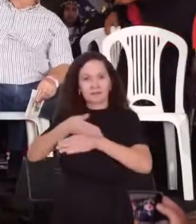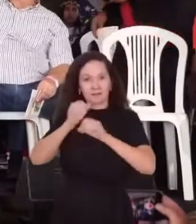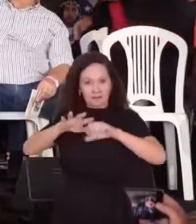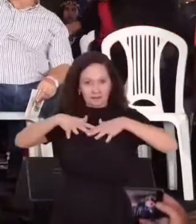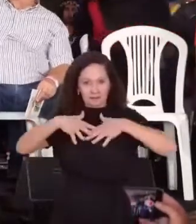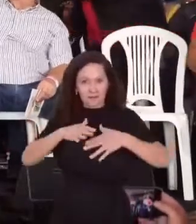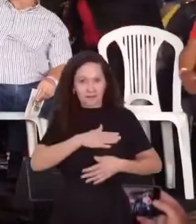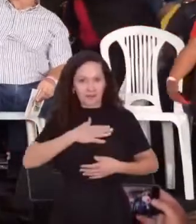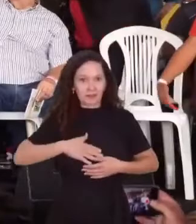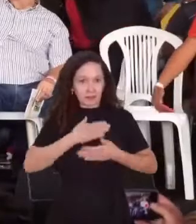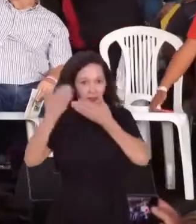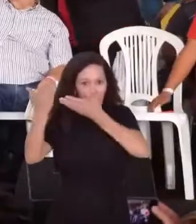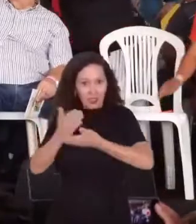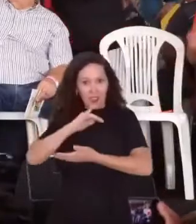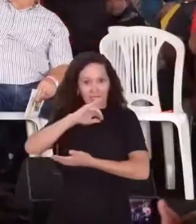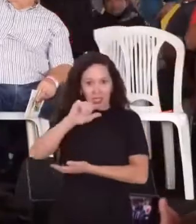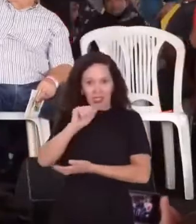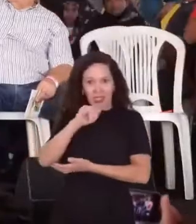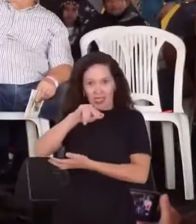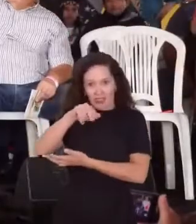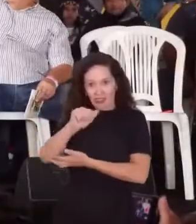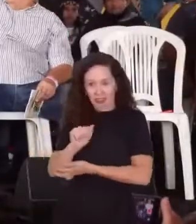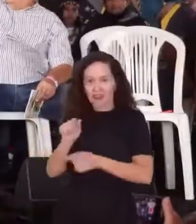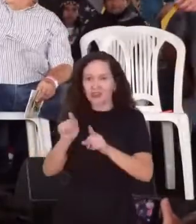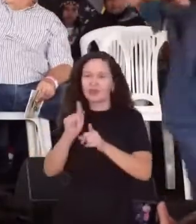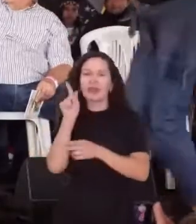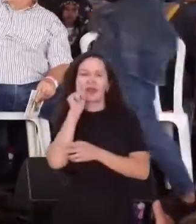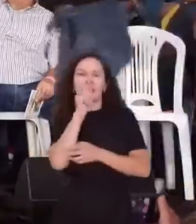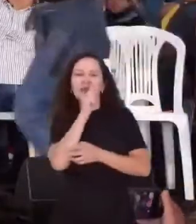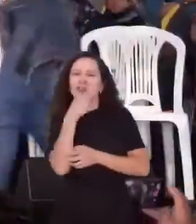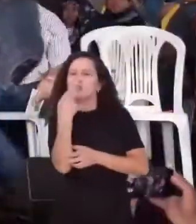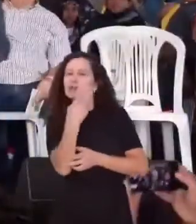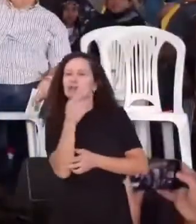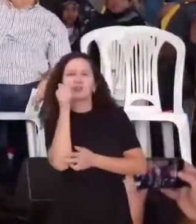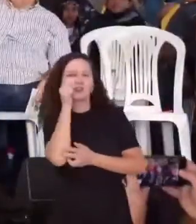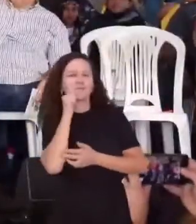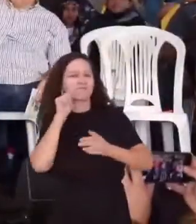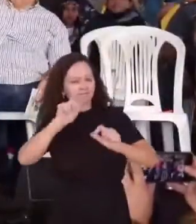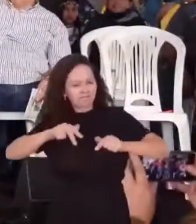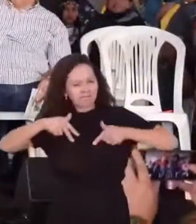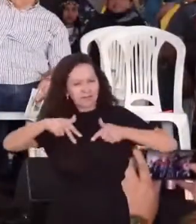a Gleice, duas batalhadoras, duas militantes honrosas.